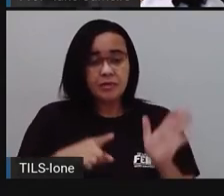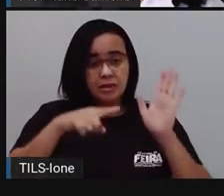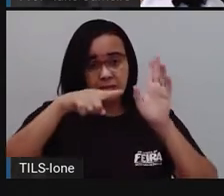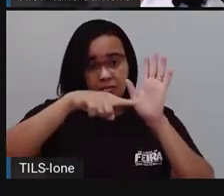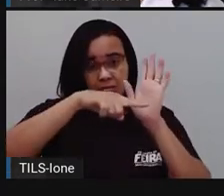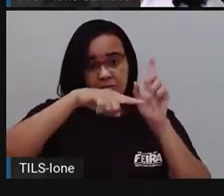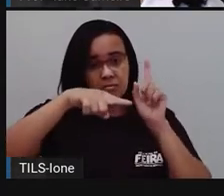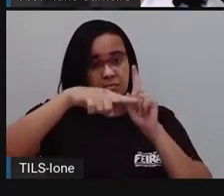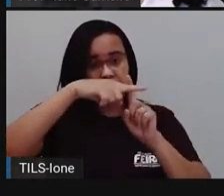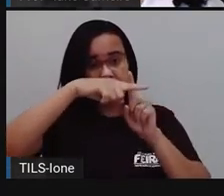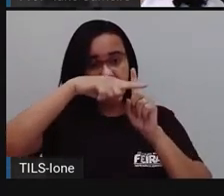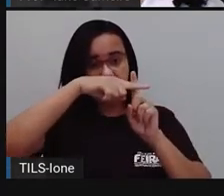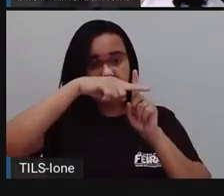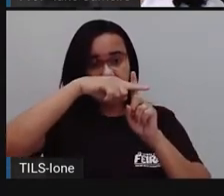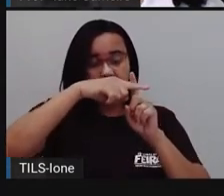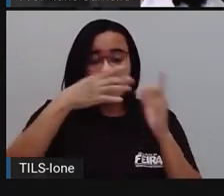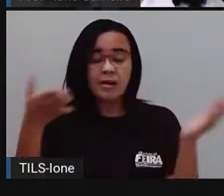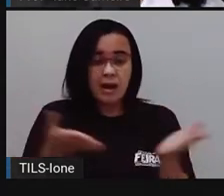ó.